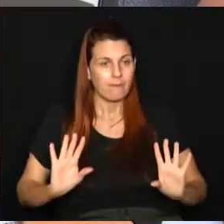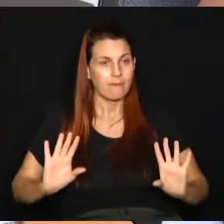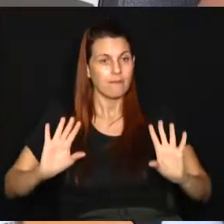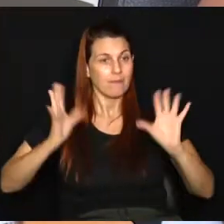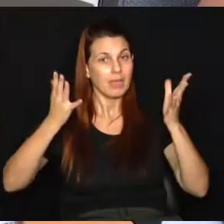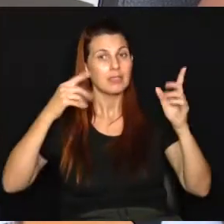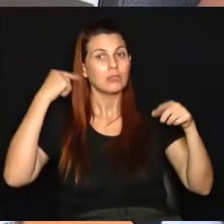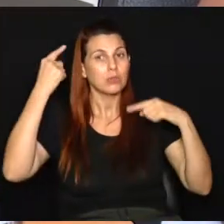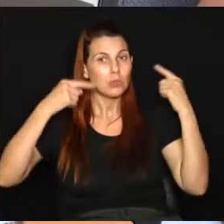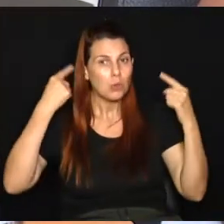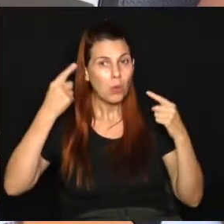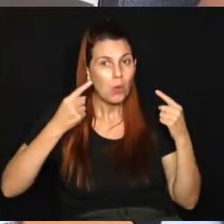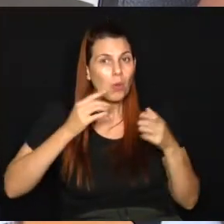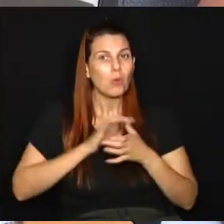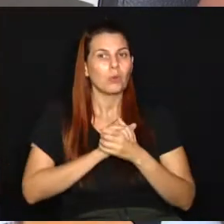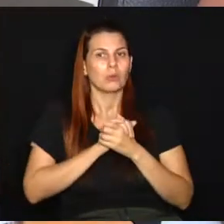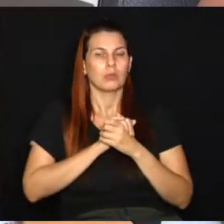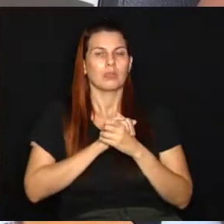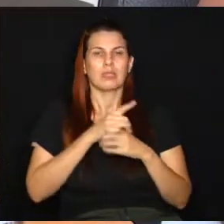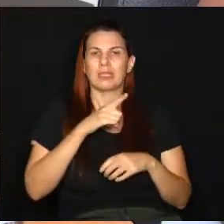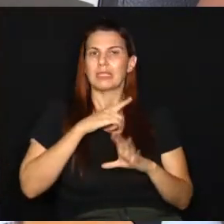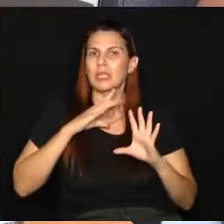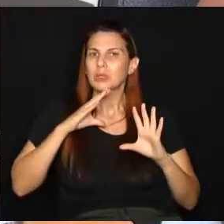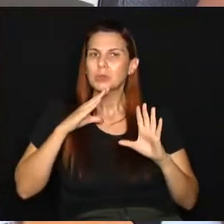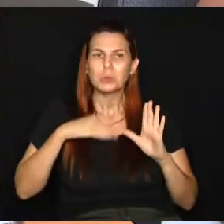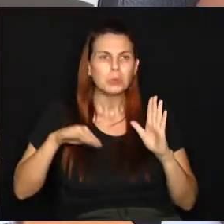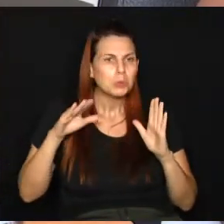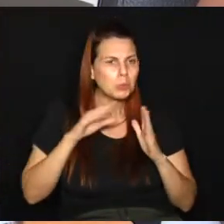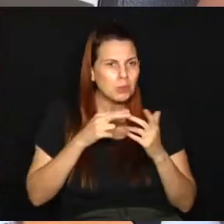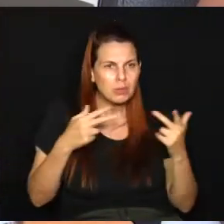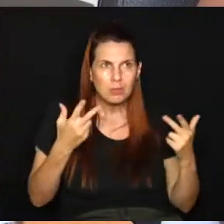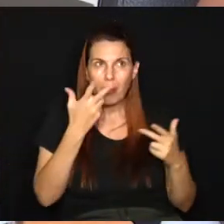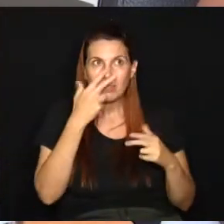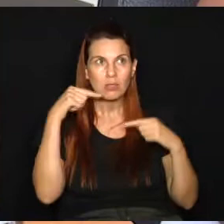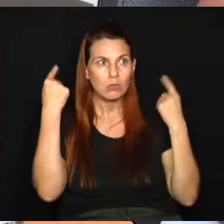louco. Tem tudo que vocês imaginarem de loucura.